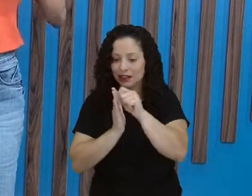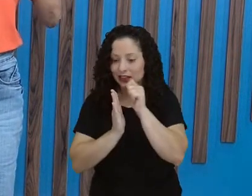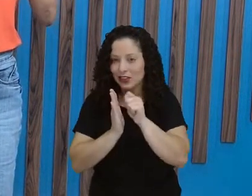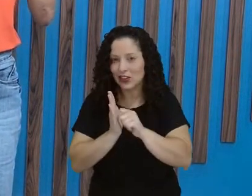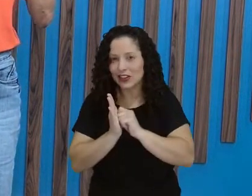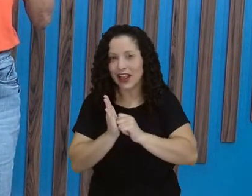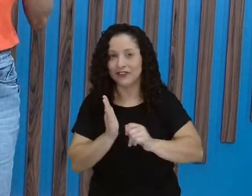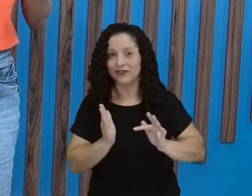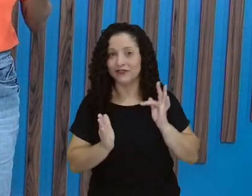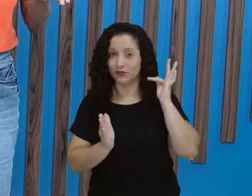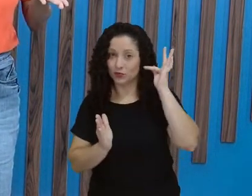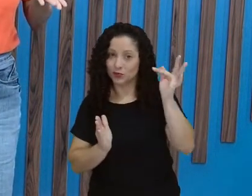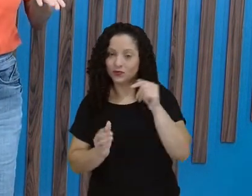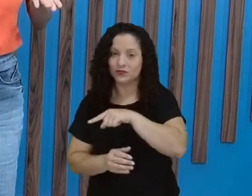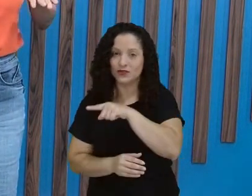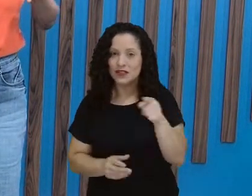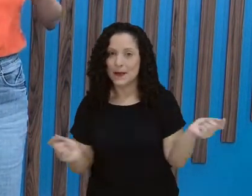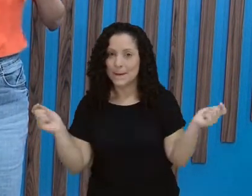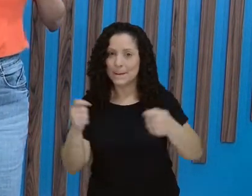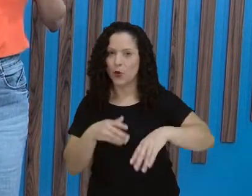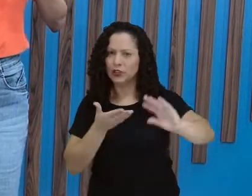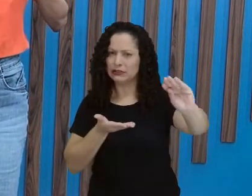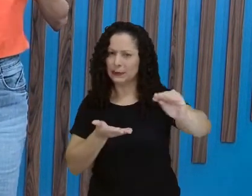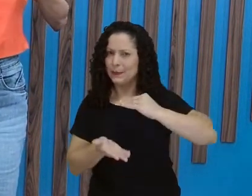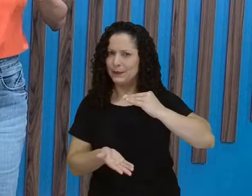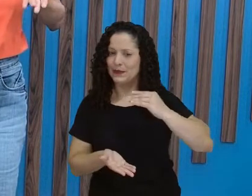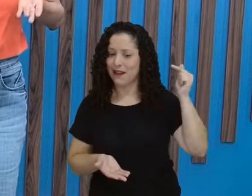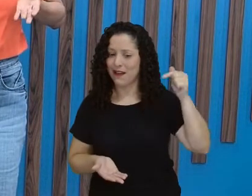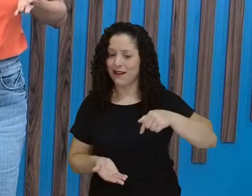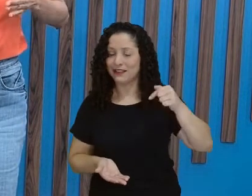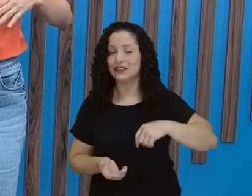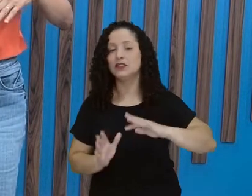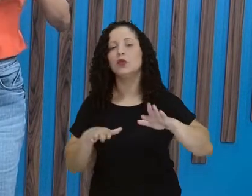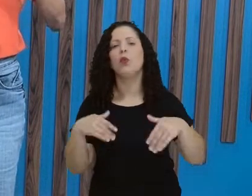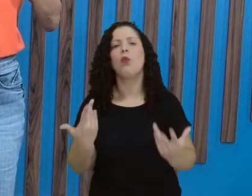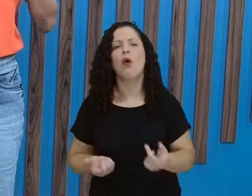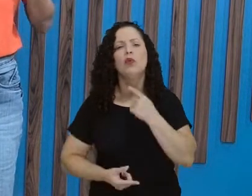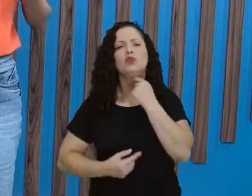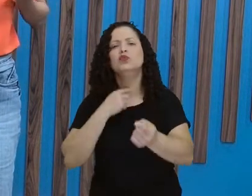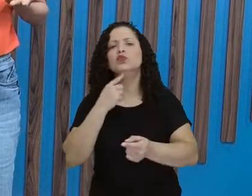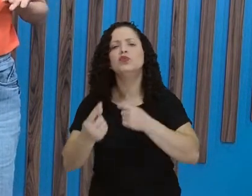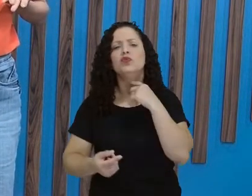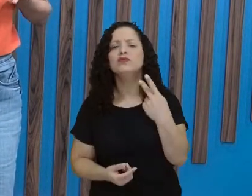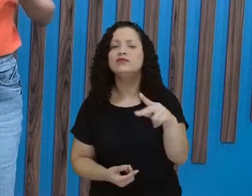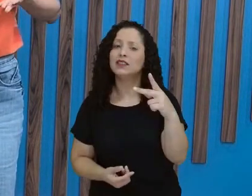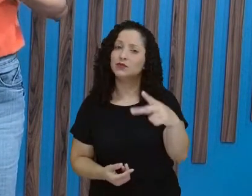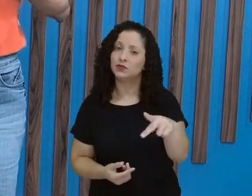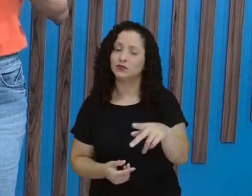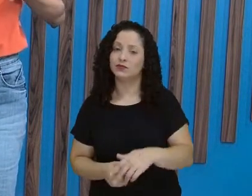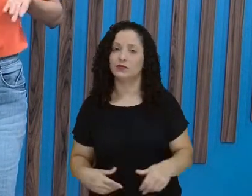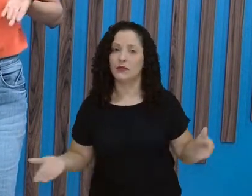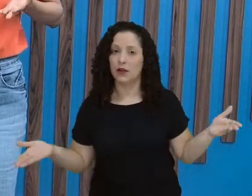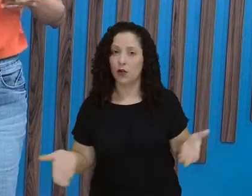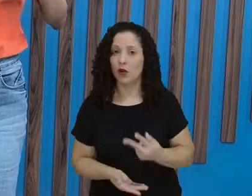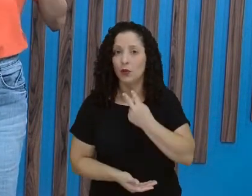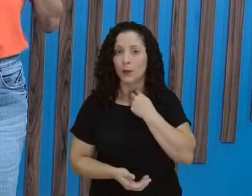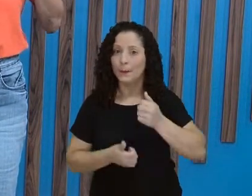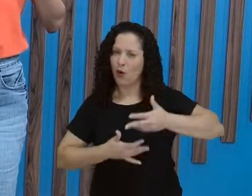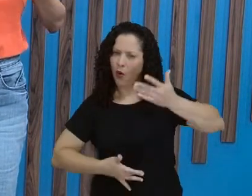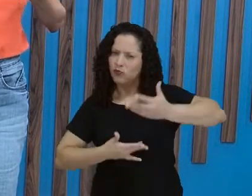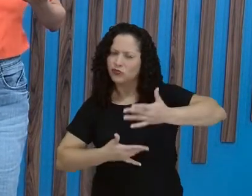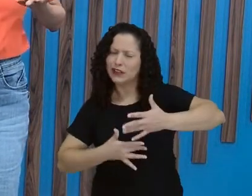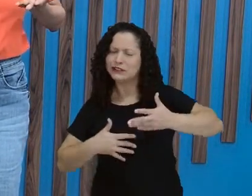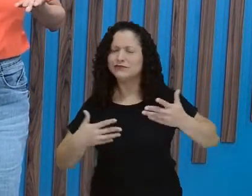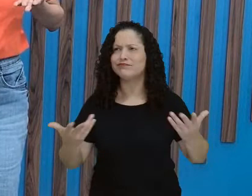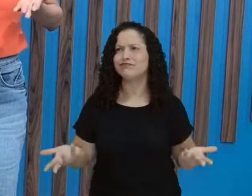futuramente você pode enviar, não é, a sua dúvida para nós, não é? Se não for possível agora no chat, você